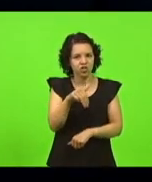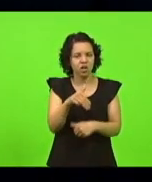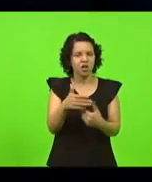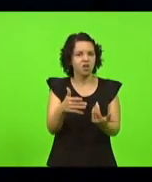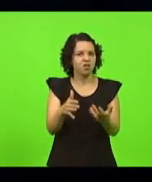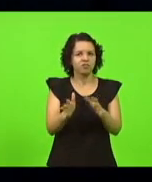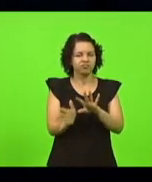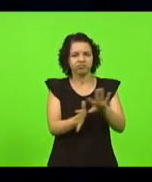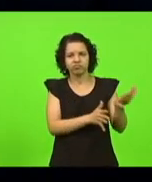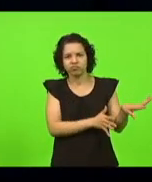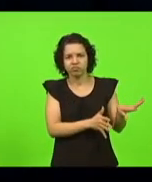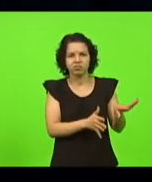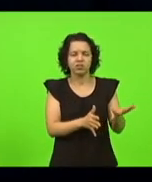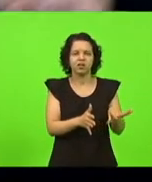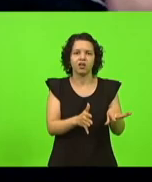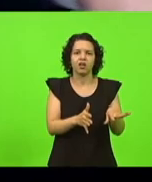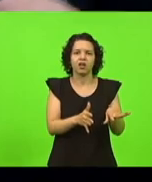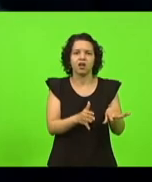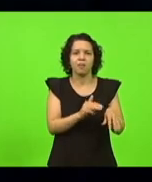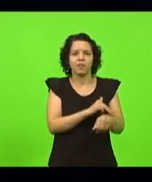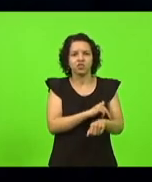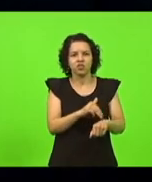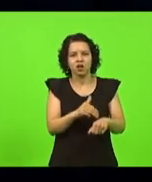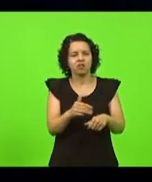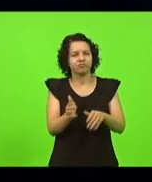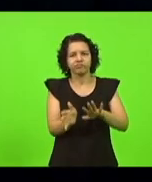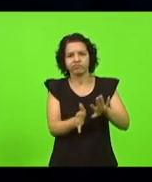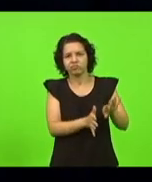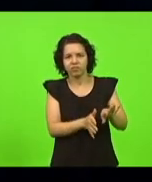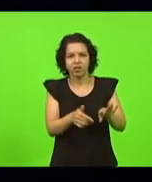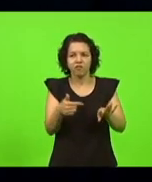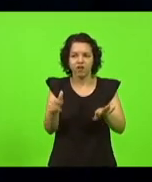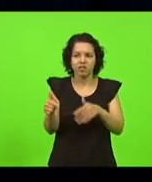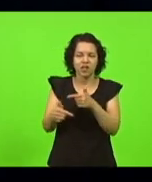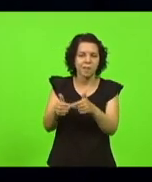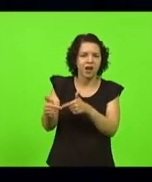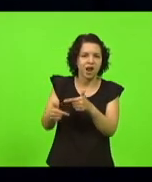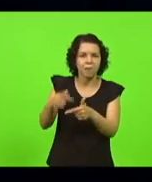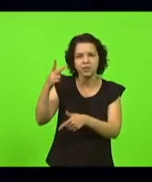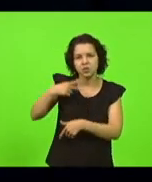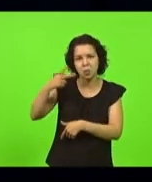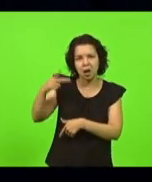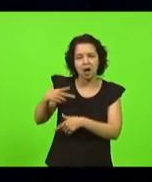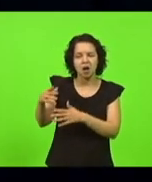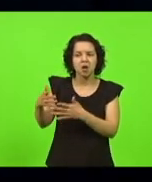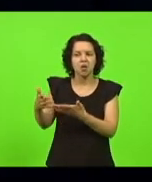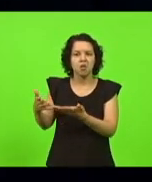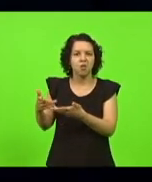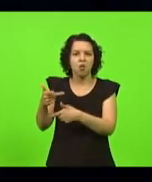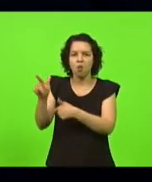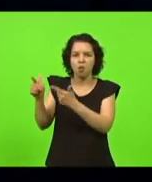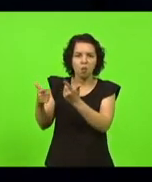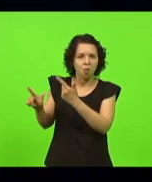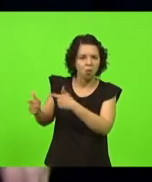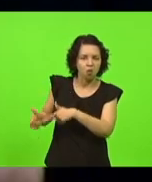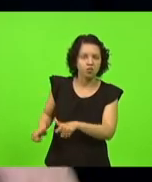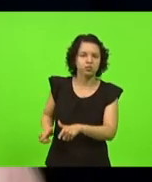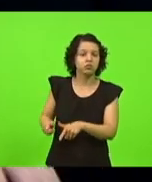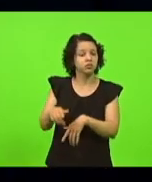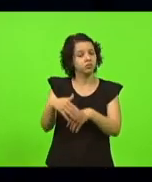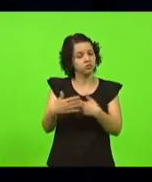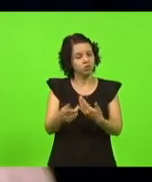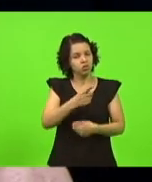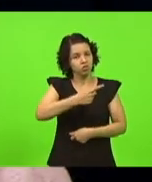vai trabalhar em instituições particulares, vai trabalhar na sua pesquisa. Então, quando a gente faz uma proposta de valorização, que é